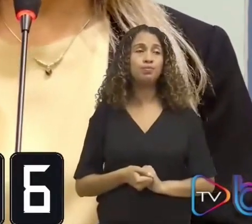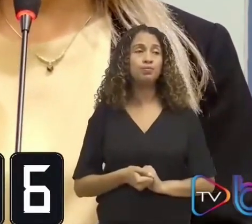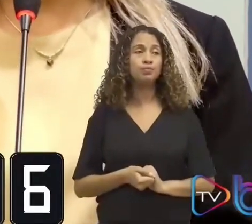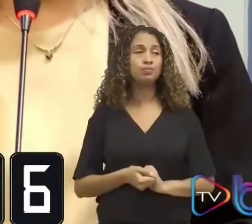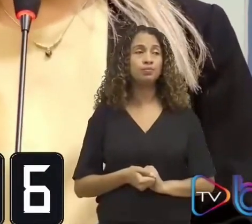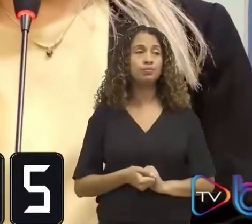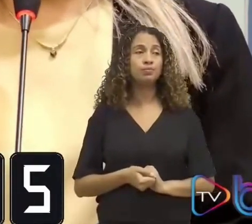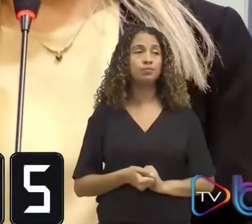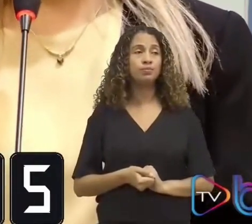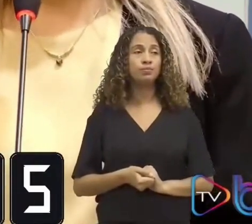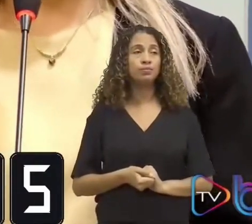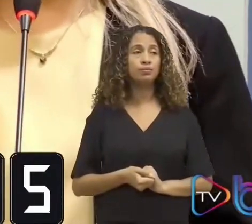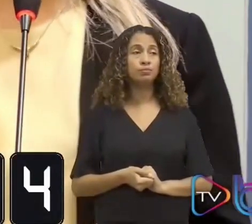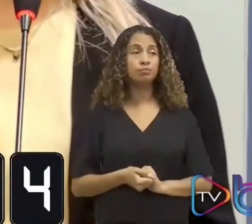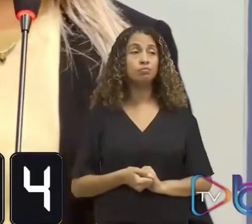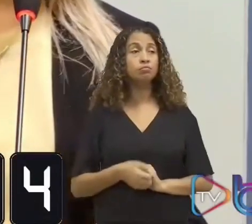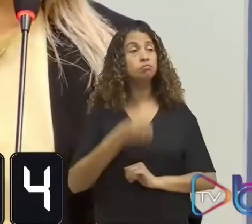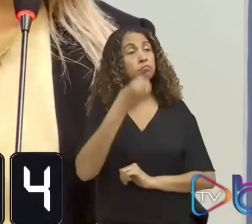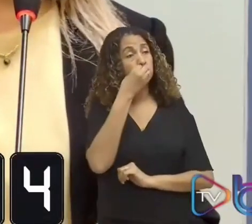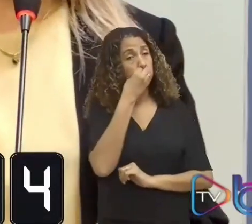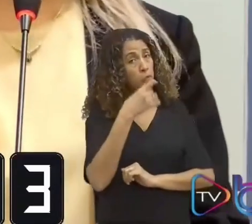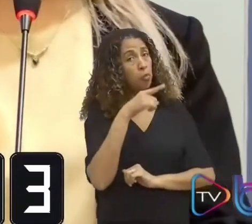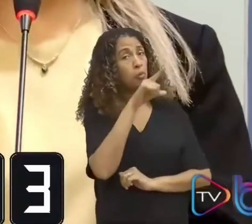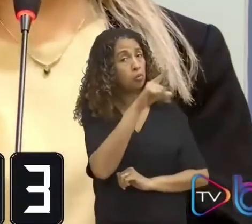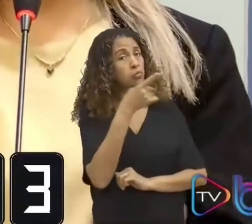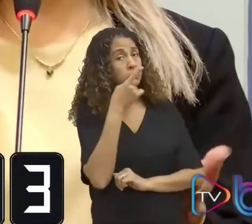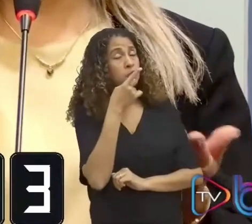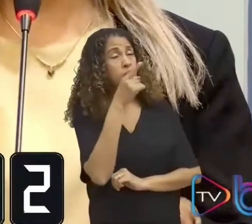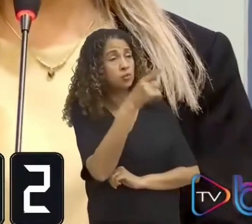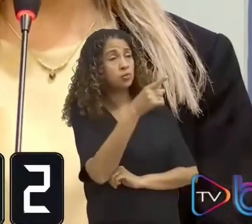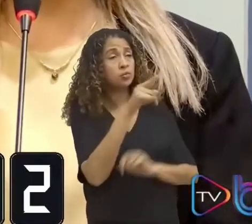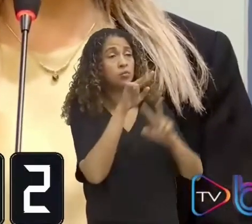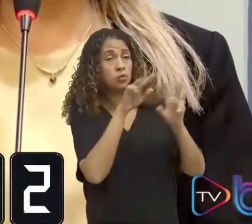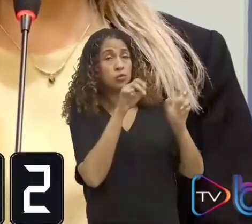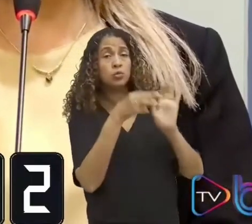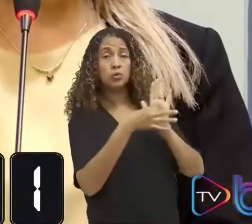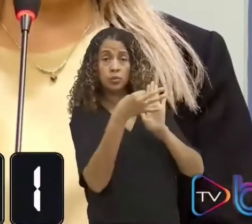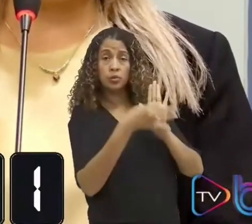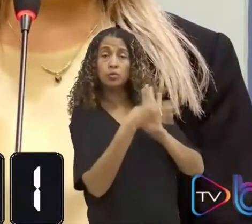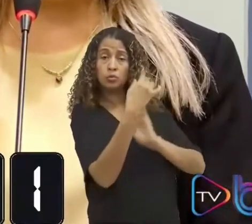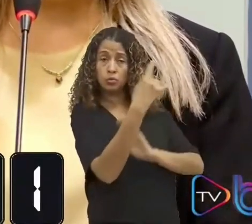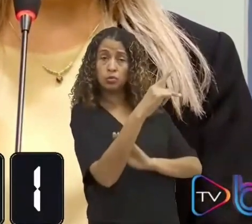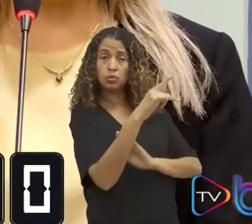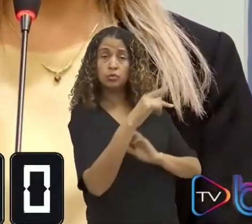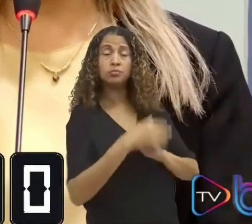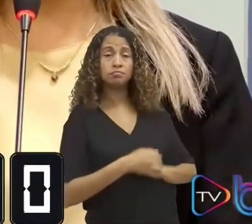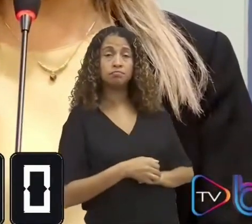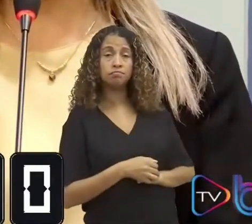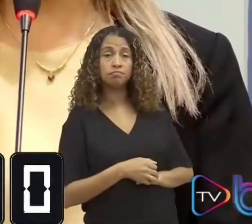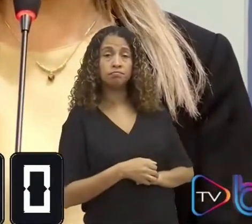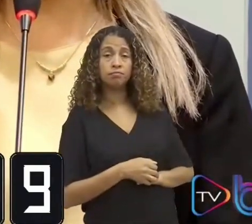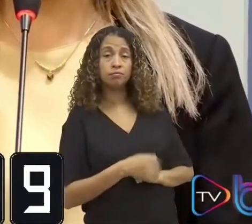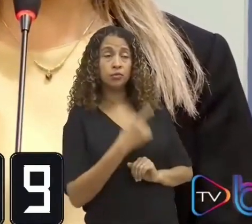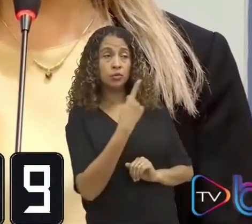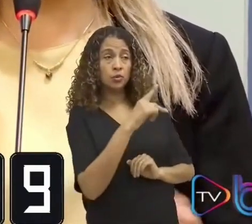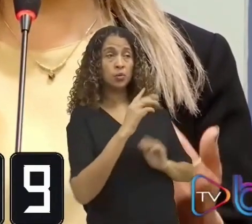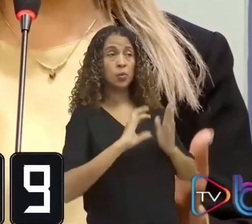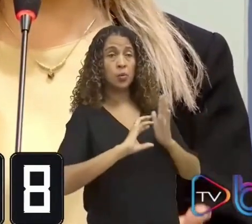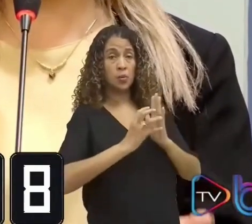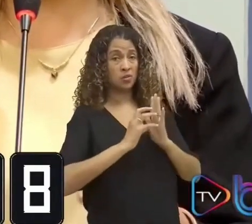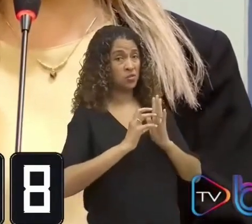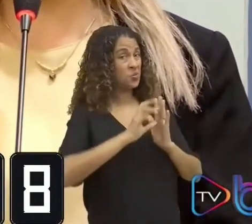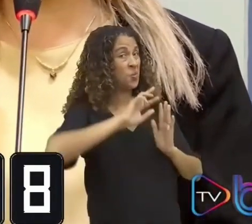É bom que o senhor colocou a sua posição a respeito, candidato, porque o seu partido também não